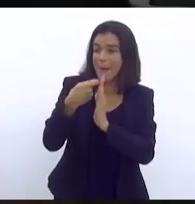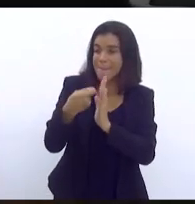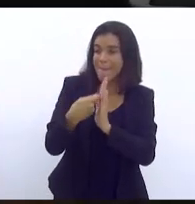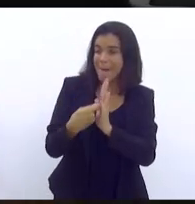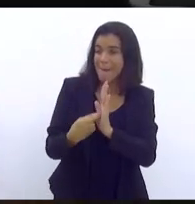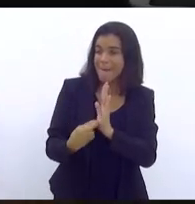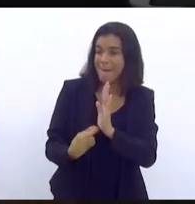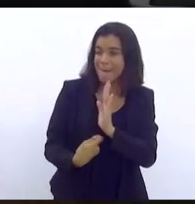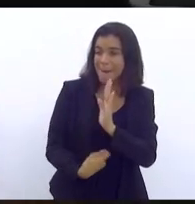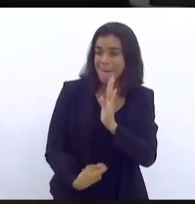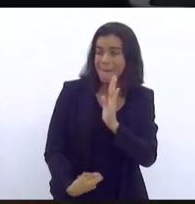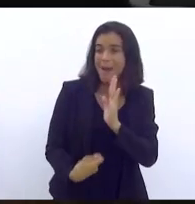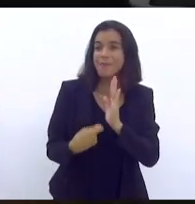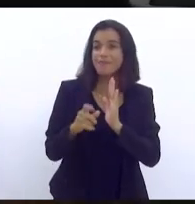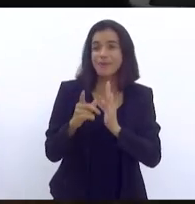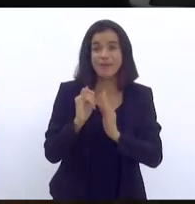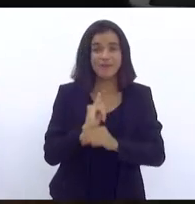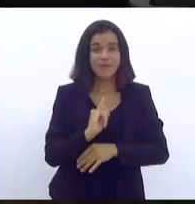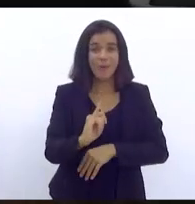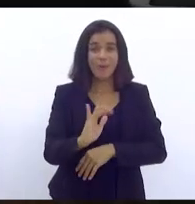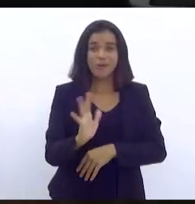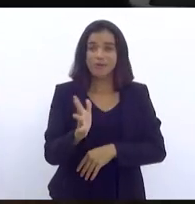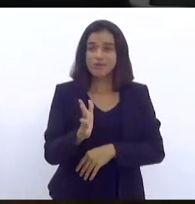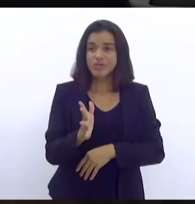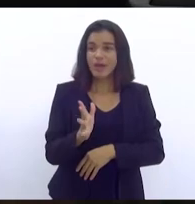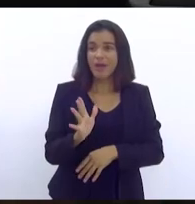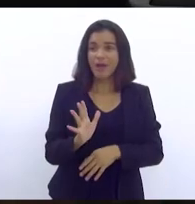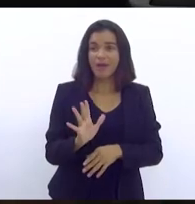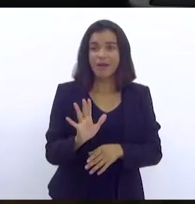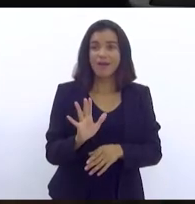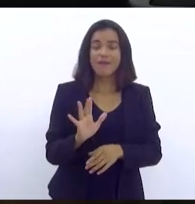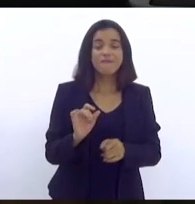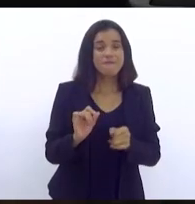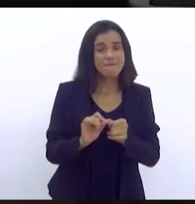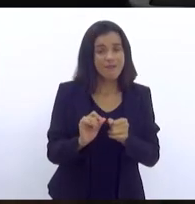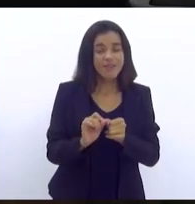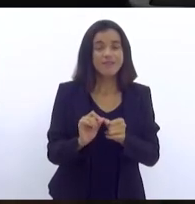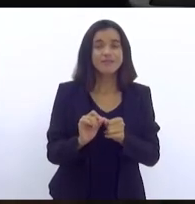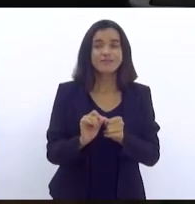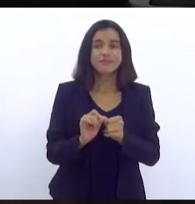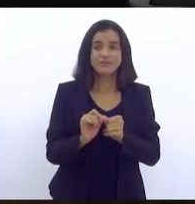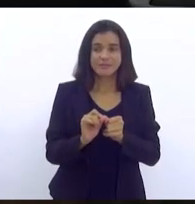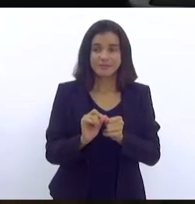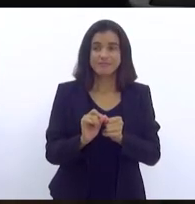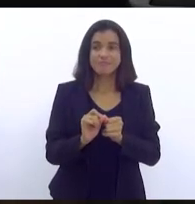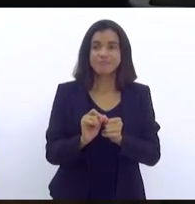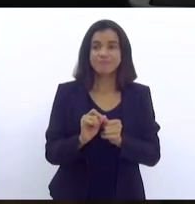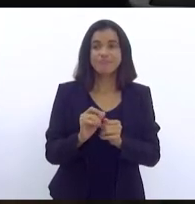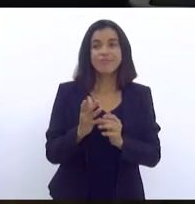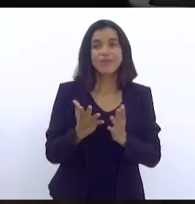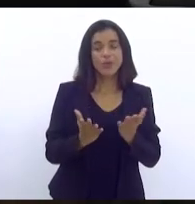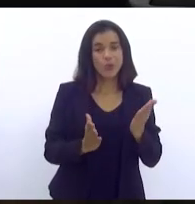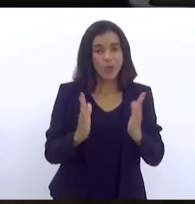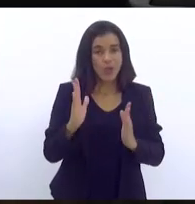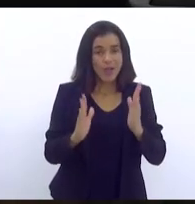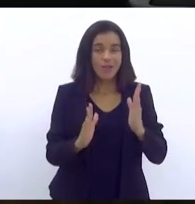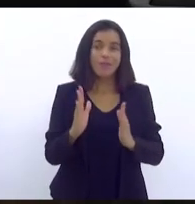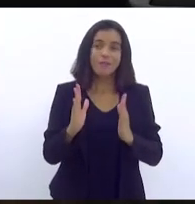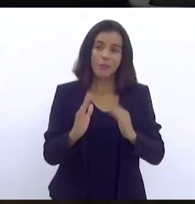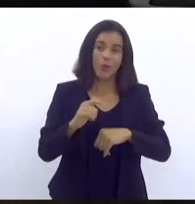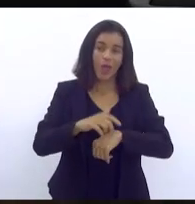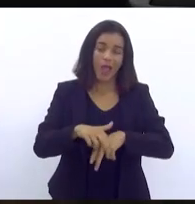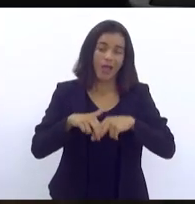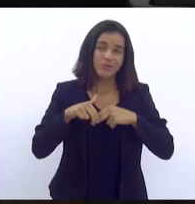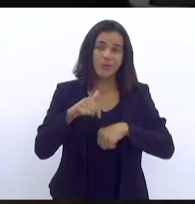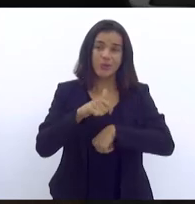gente informou né que as inscrições já foi previamente feita no decorrer da construção da audiência pública devido ao tempo